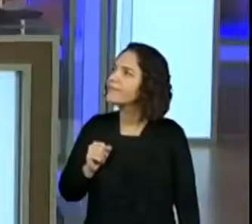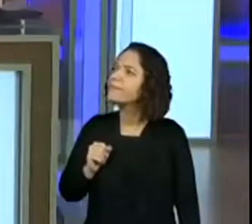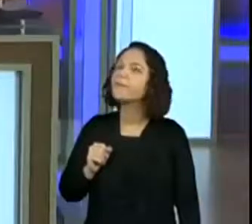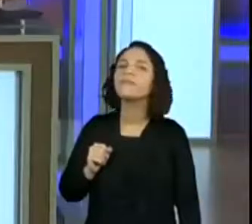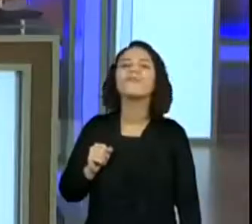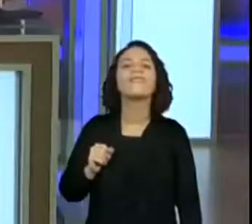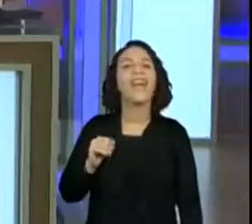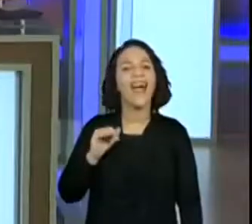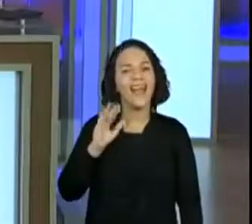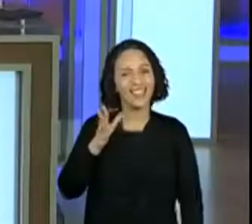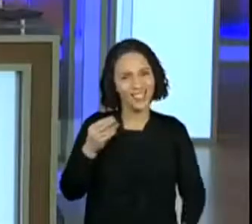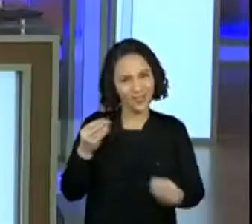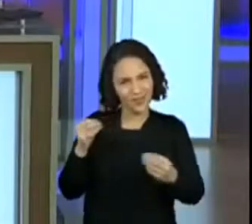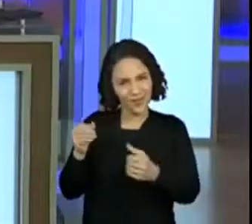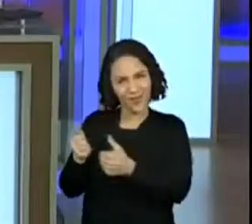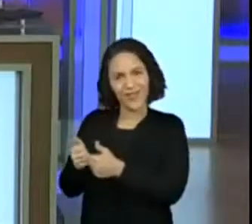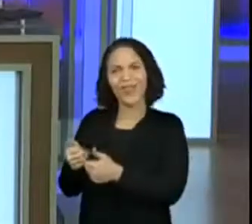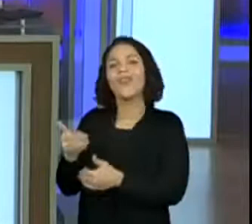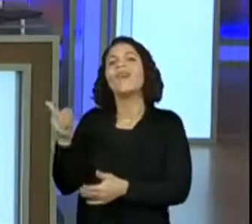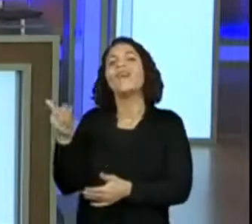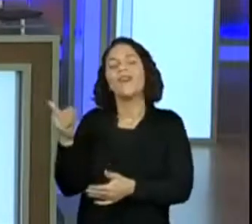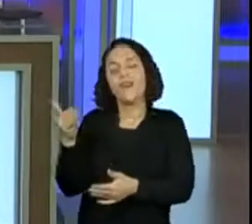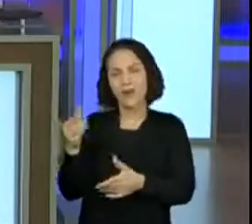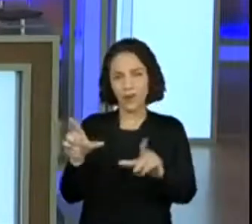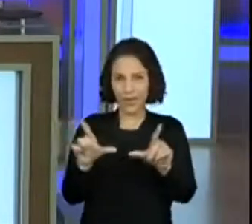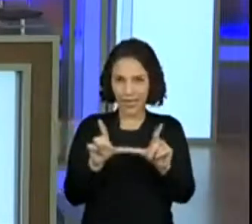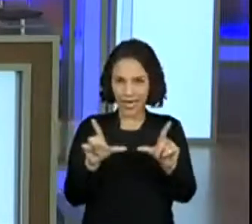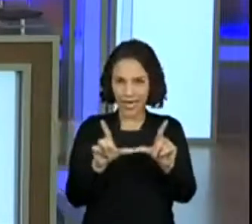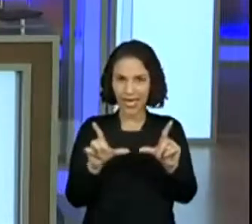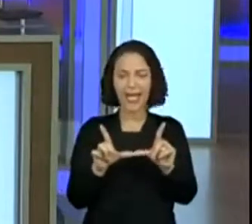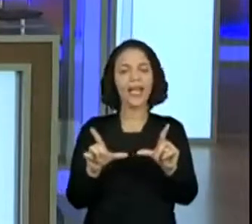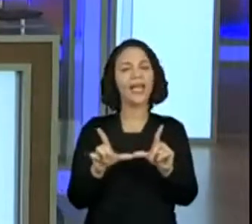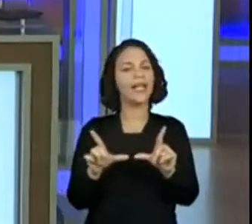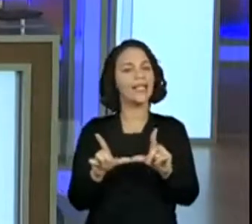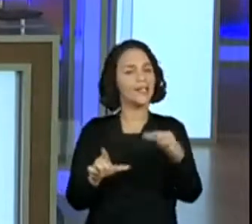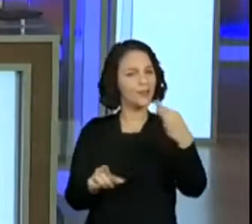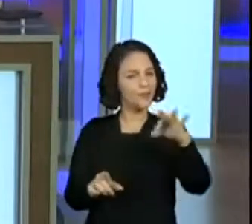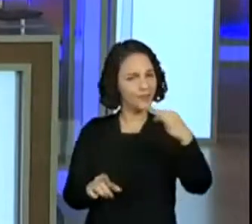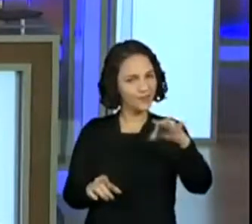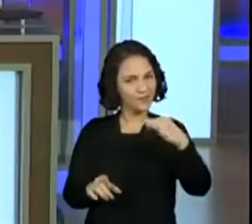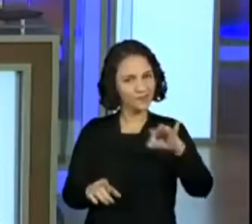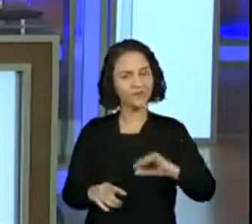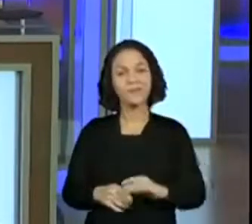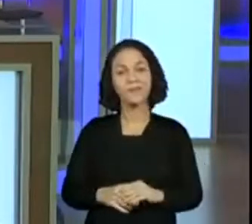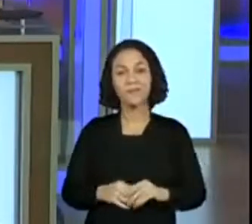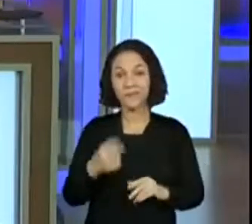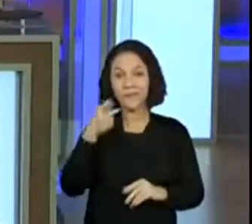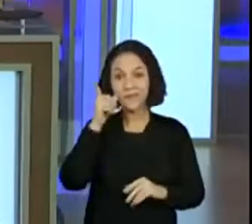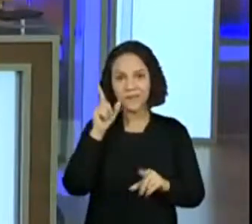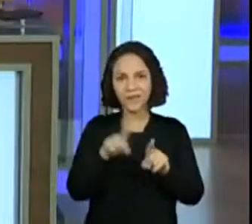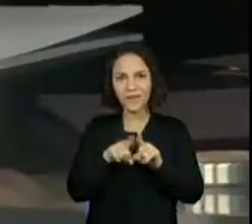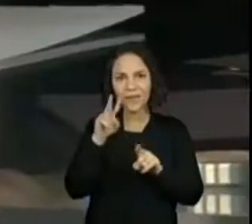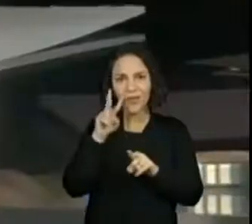Ah, já colocaram lá. O quadrado, ontem a gente também viu o quadrado, não é?